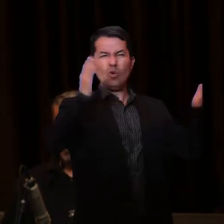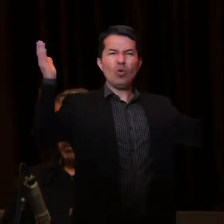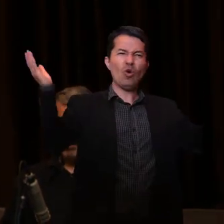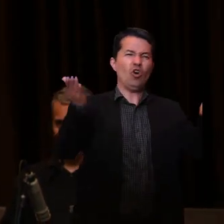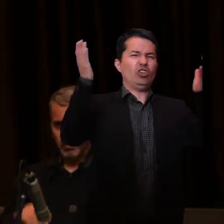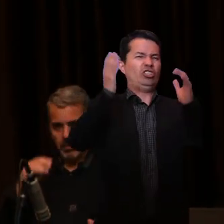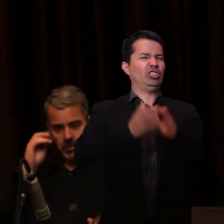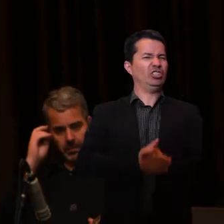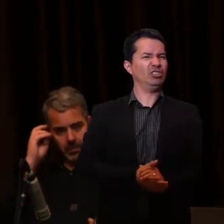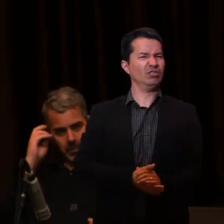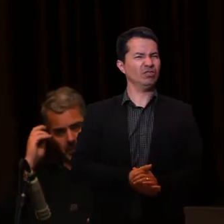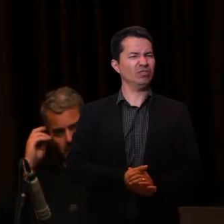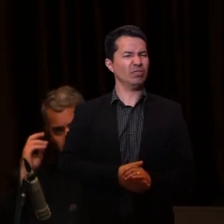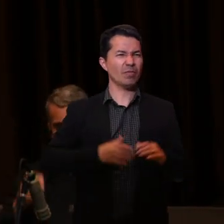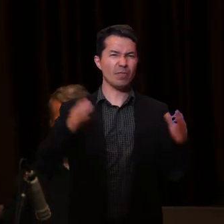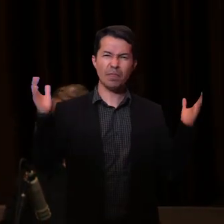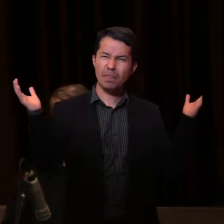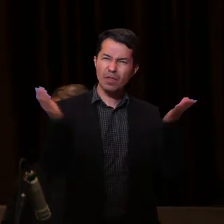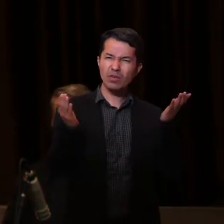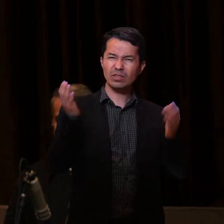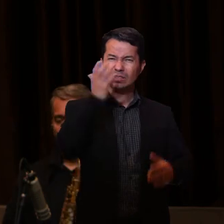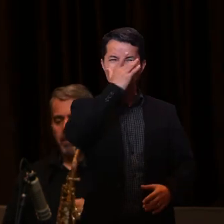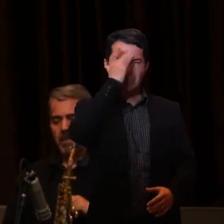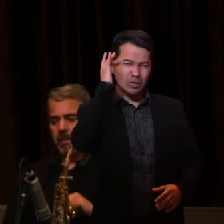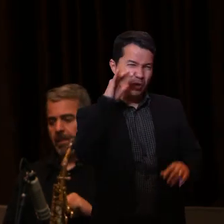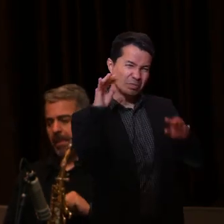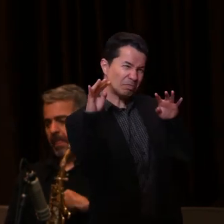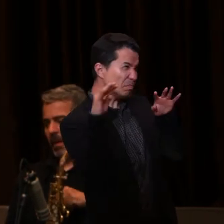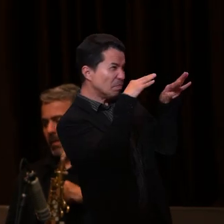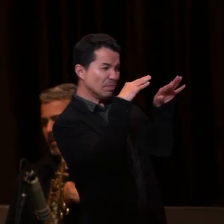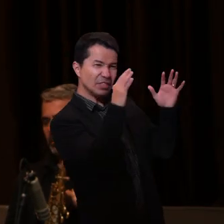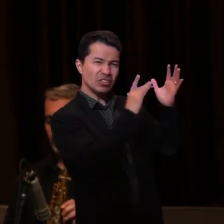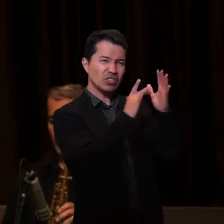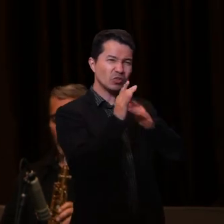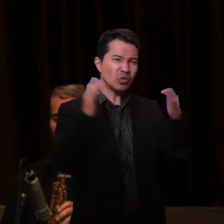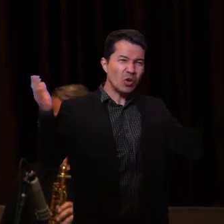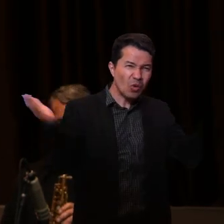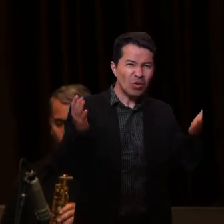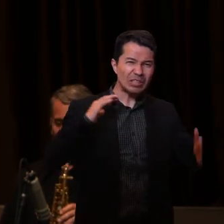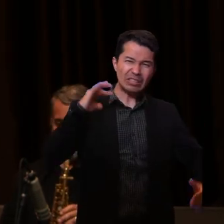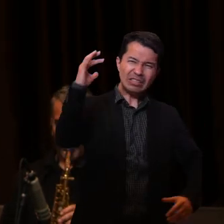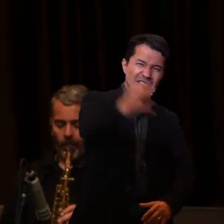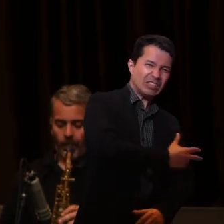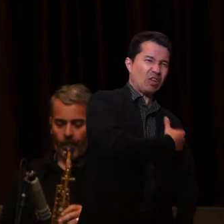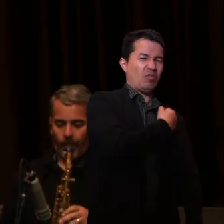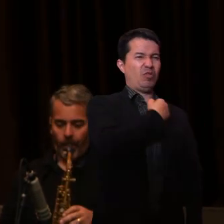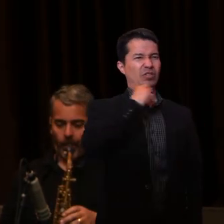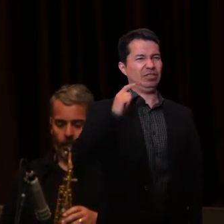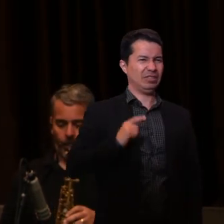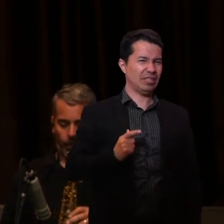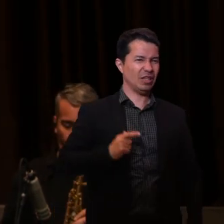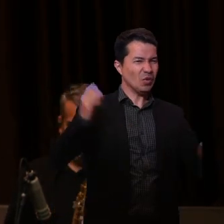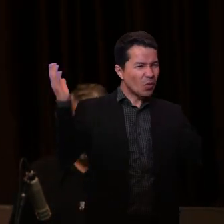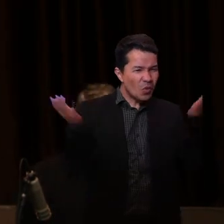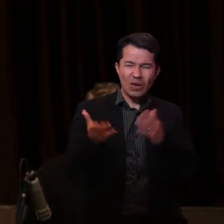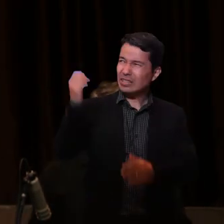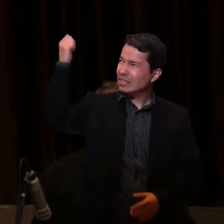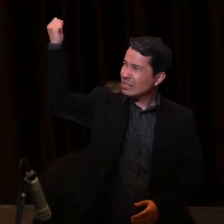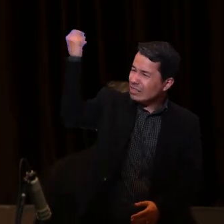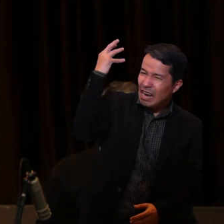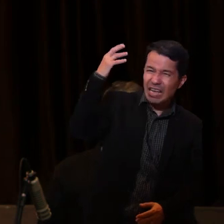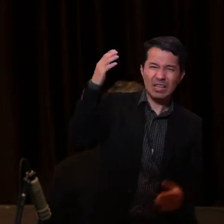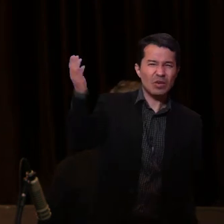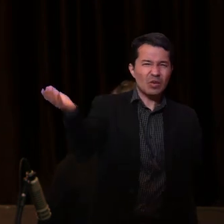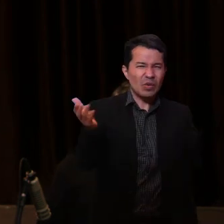Deus. Hoje pessoas vão olhar para a cruz e serão salvas. Pessoas vão olhar para a cruz e receberão esta graça. Pessoas